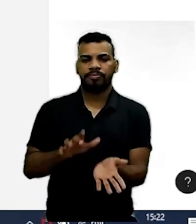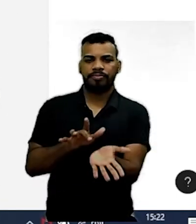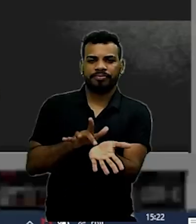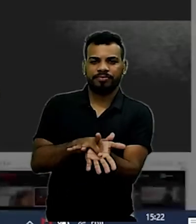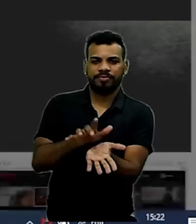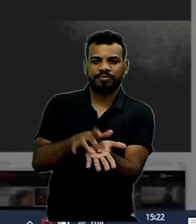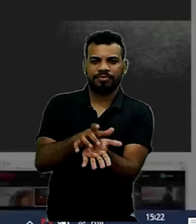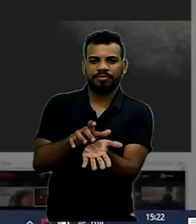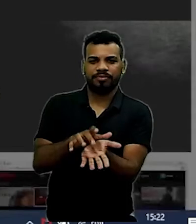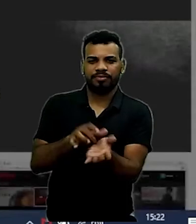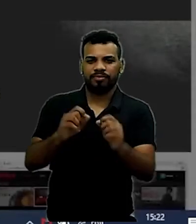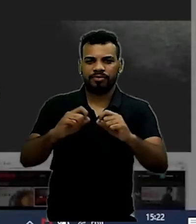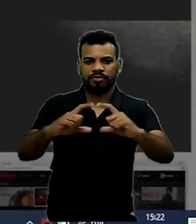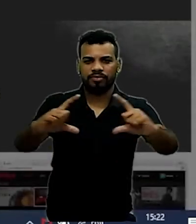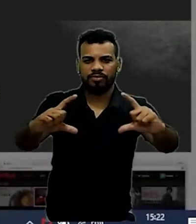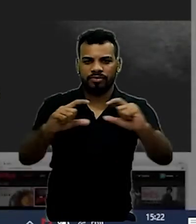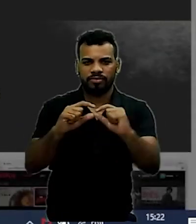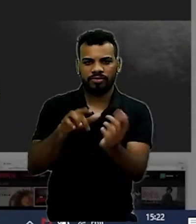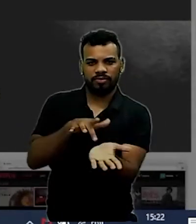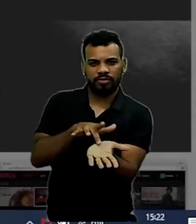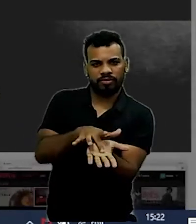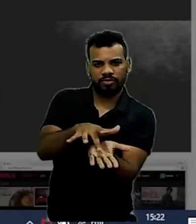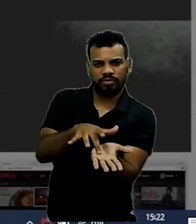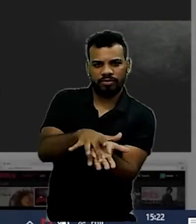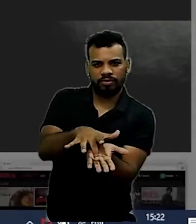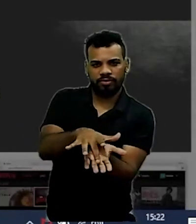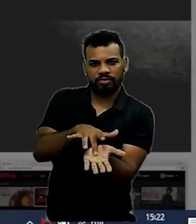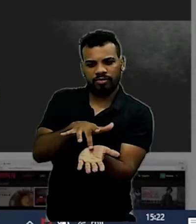isso seria vir aqui no